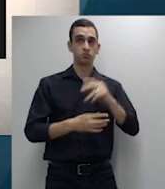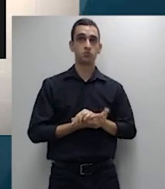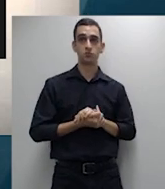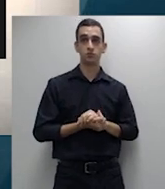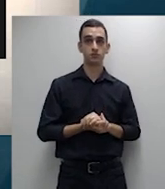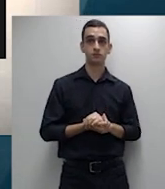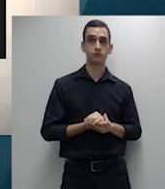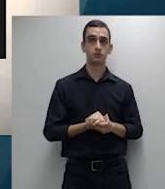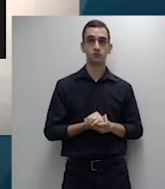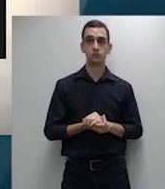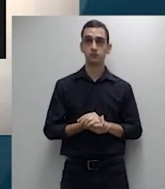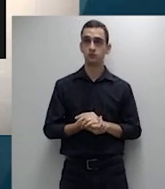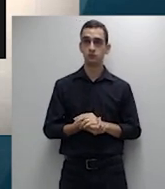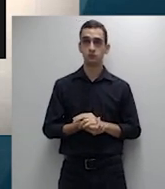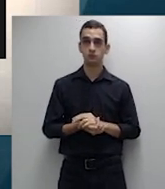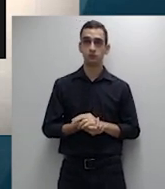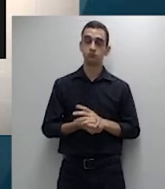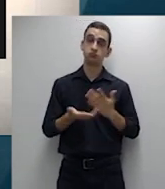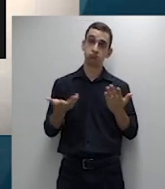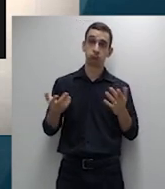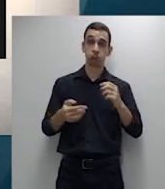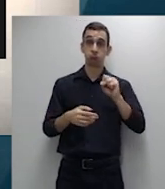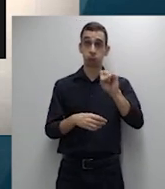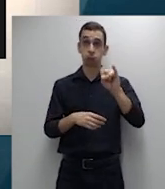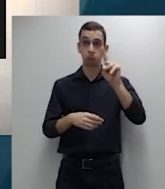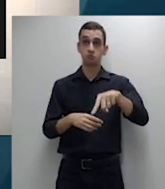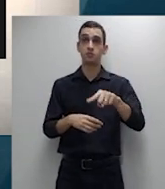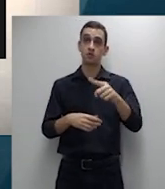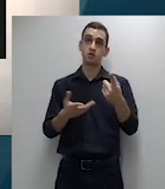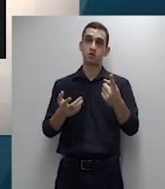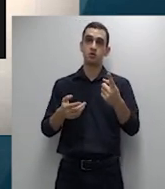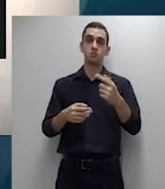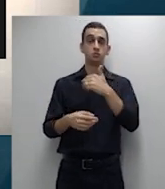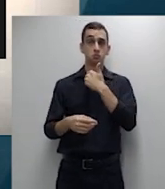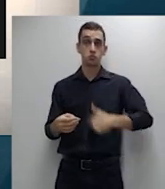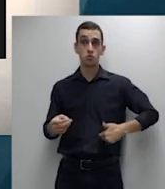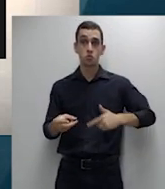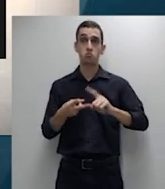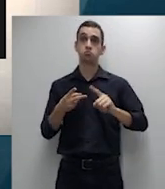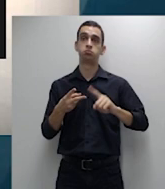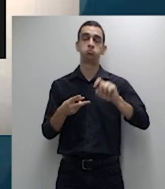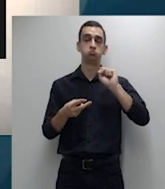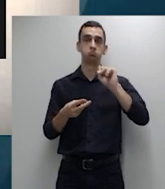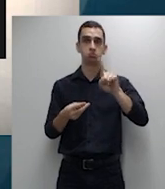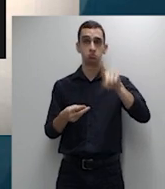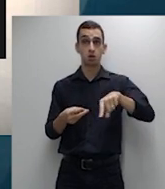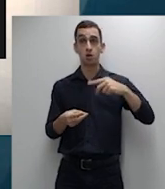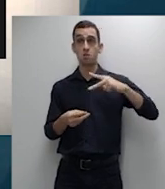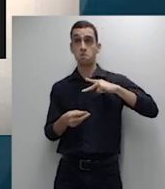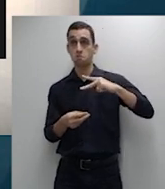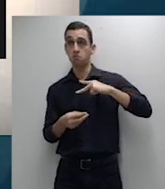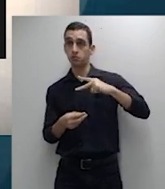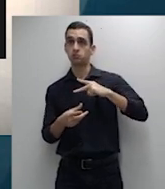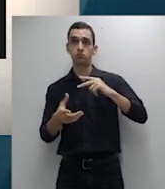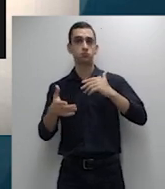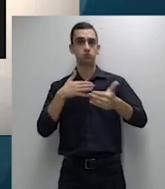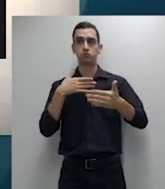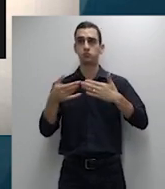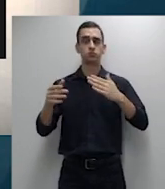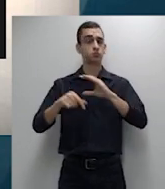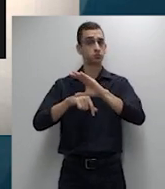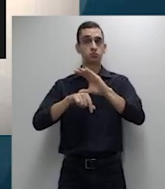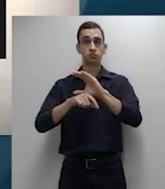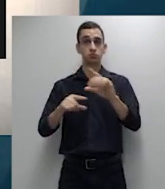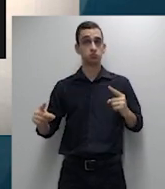Olá seja pelo poder público do peso com a concessionária é inconstitucional Especialmente